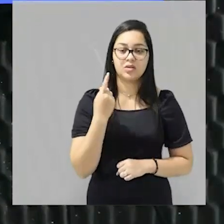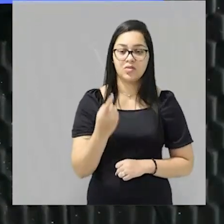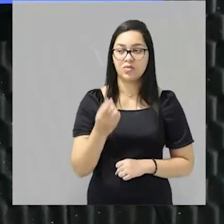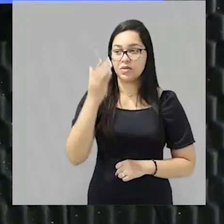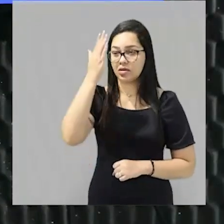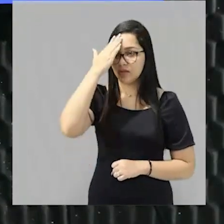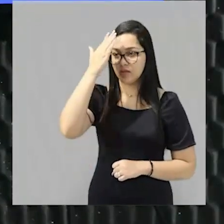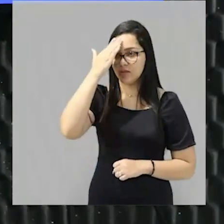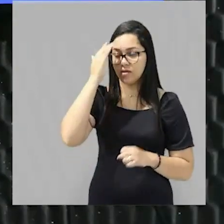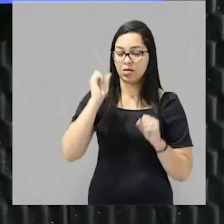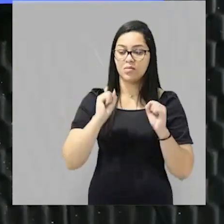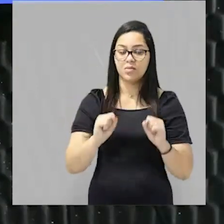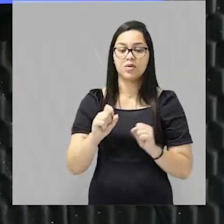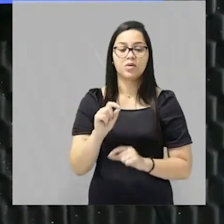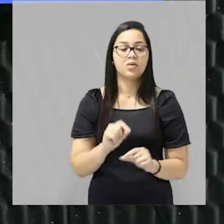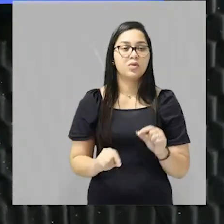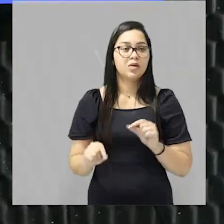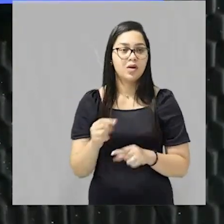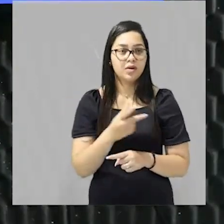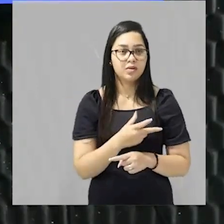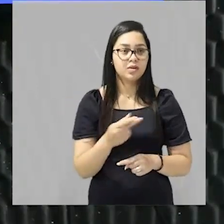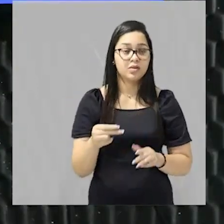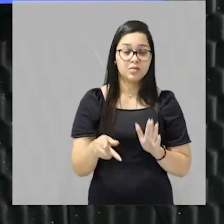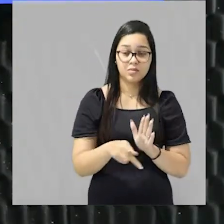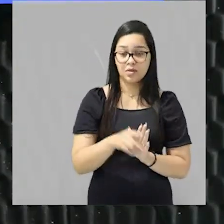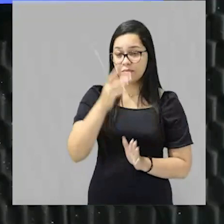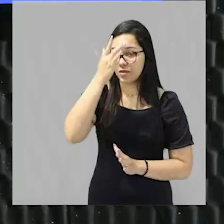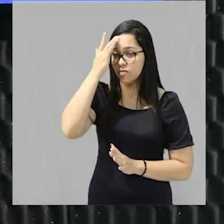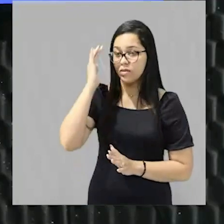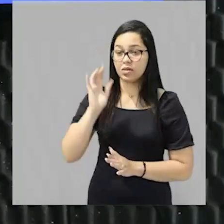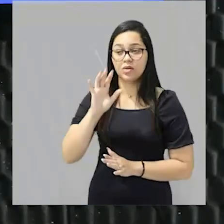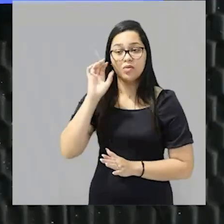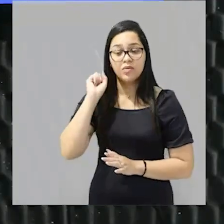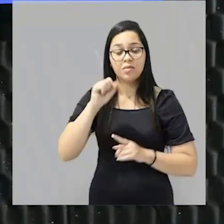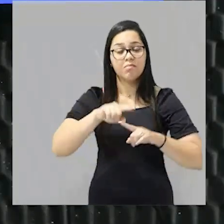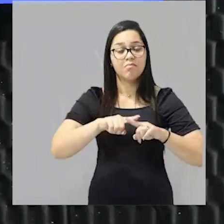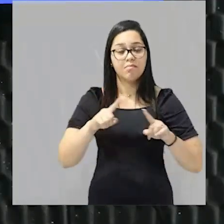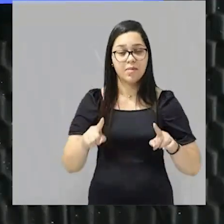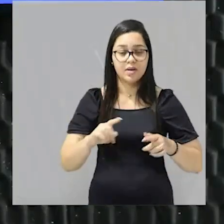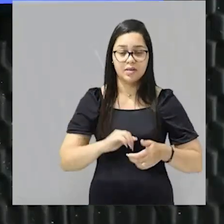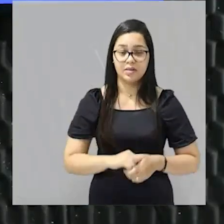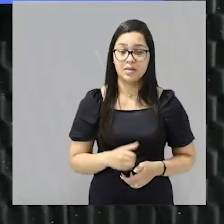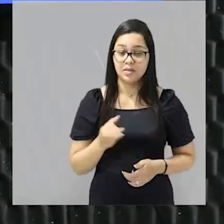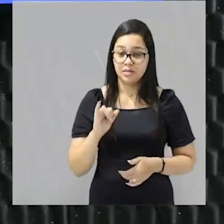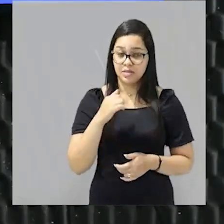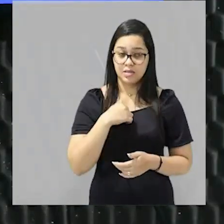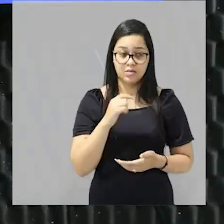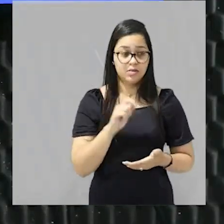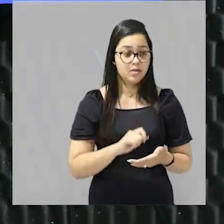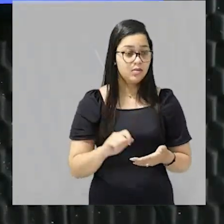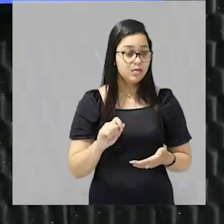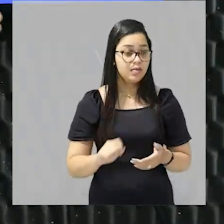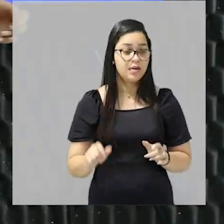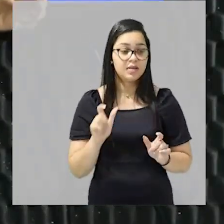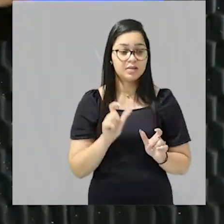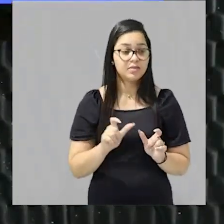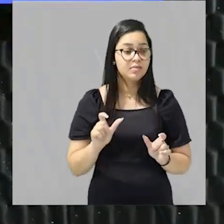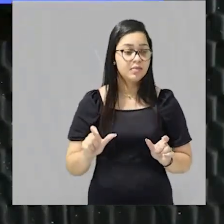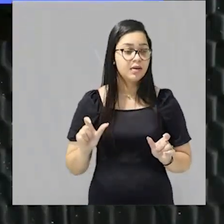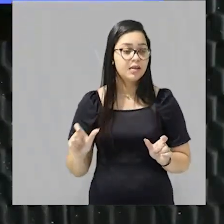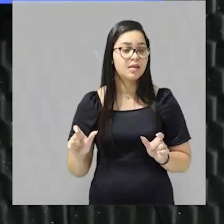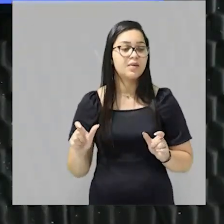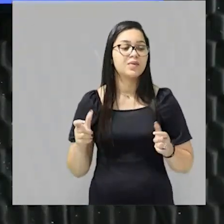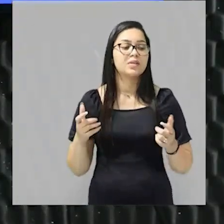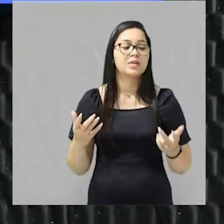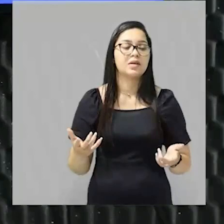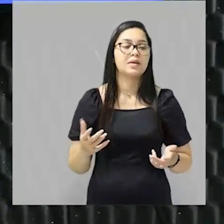contexto comunicativo, e isso pode levar as pessoas a interpretações erradas,